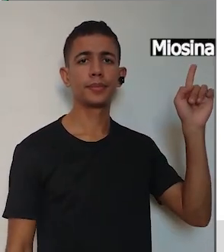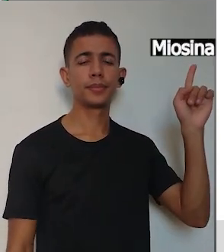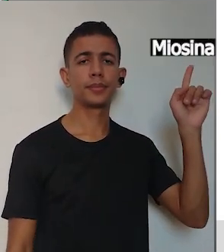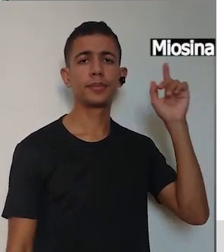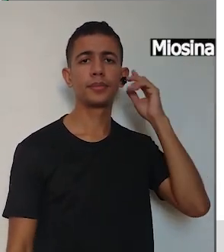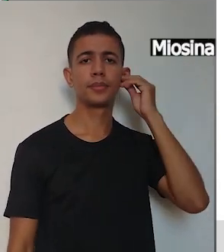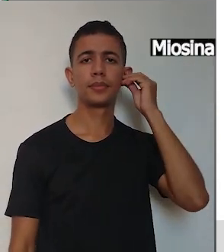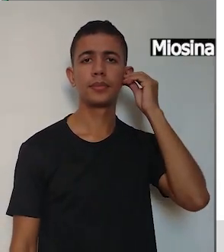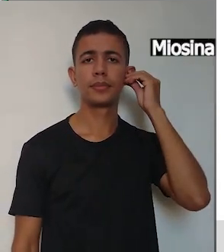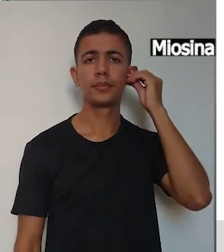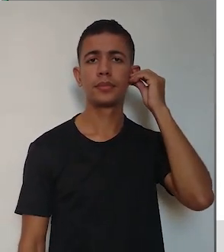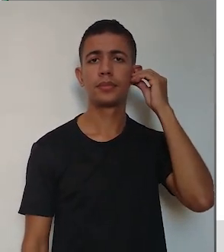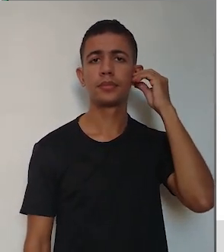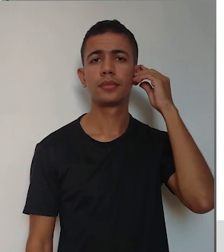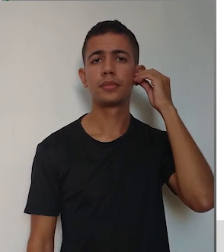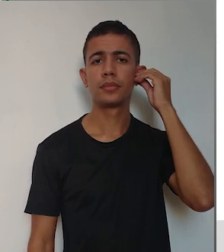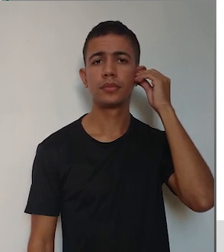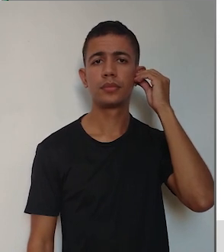com a miosina.